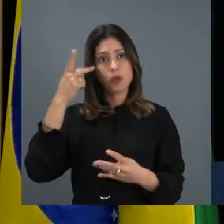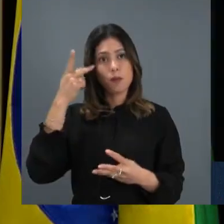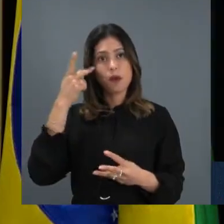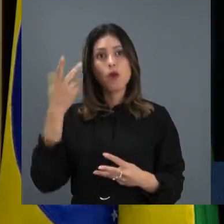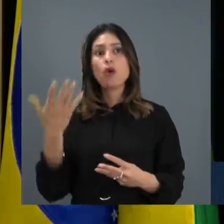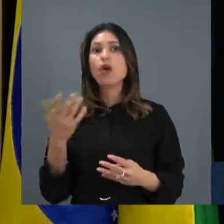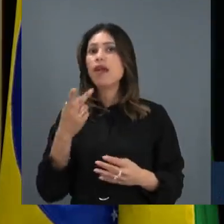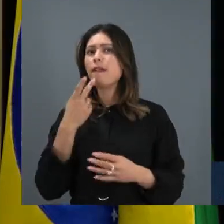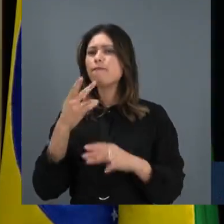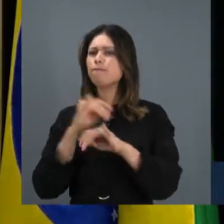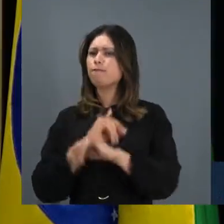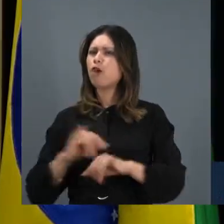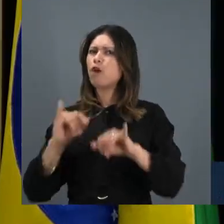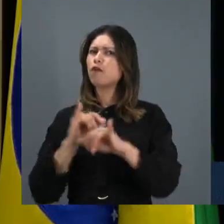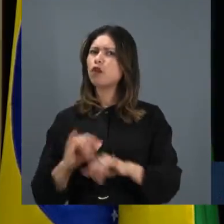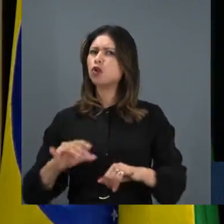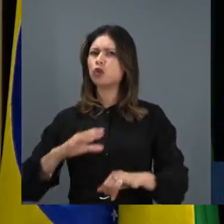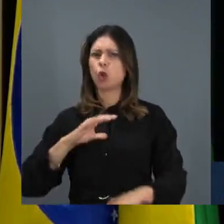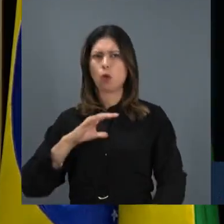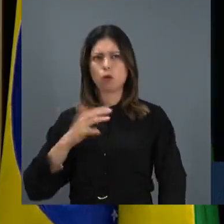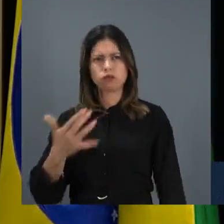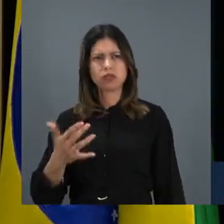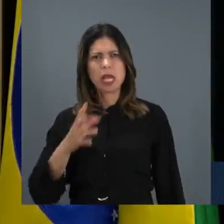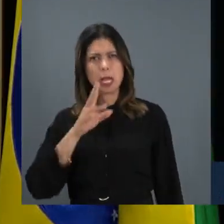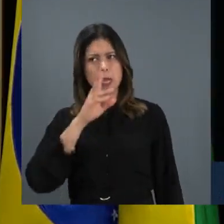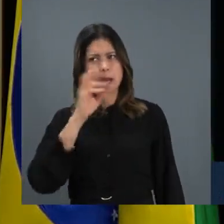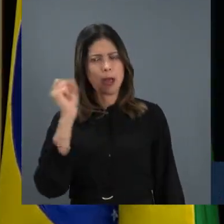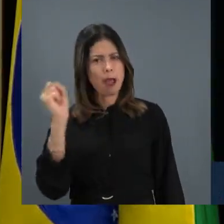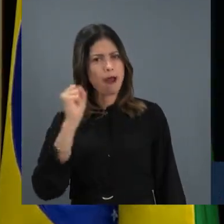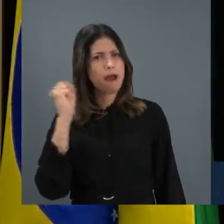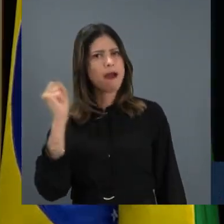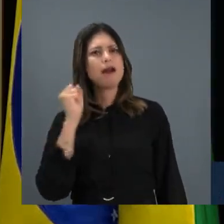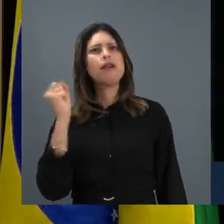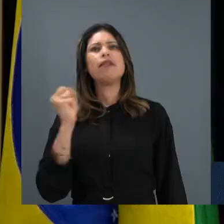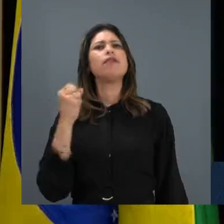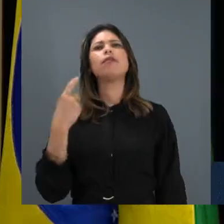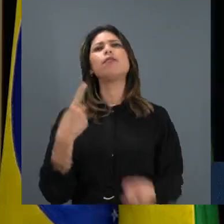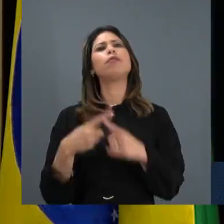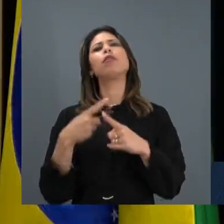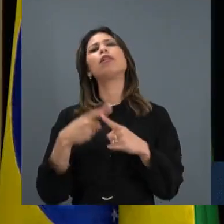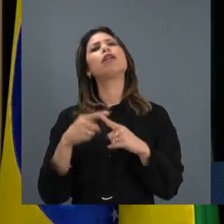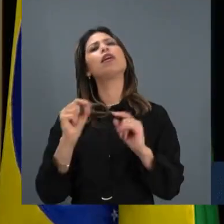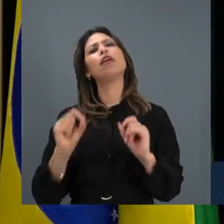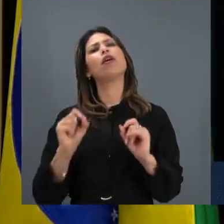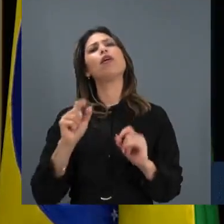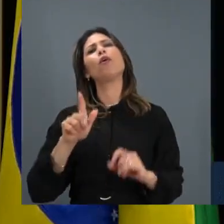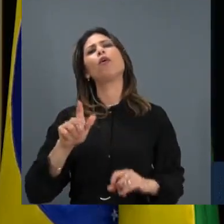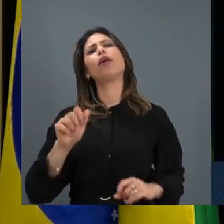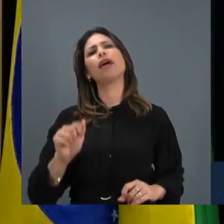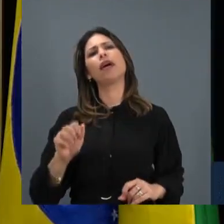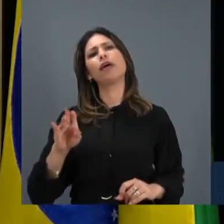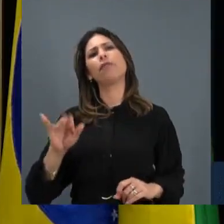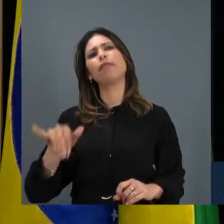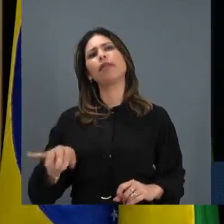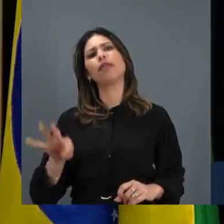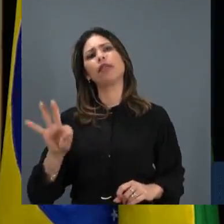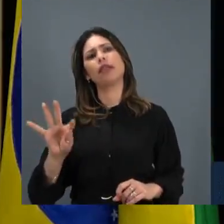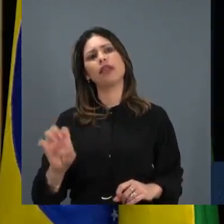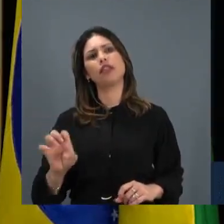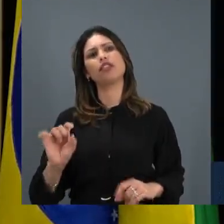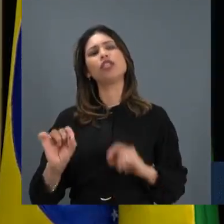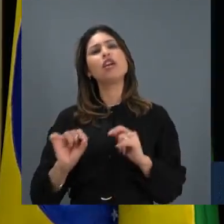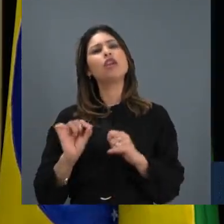uma corajosa e grave matéria sobre o funcionamento de um vulgo gabinete de ousadia, que promove